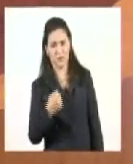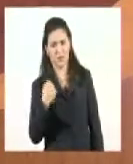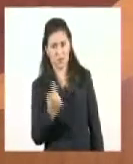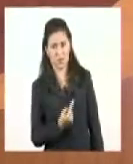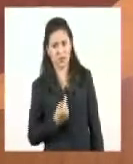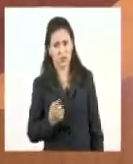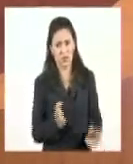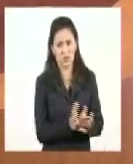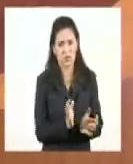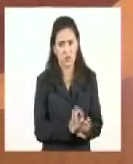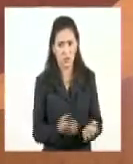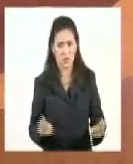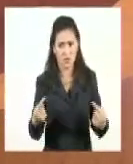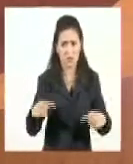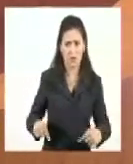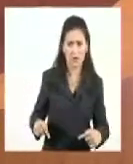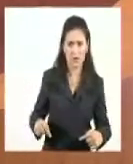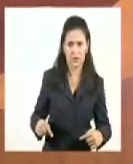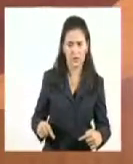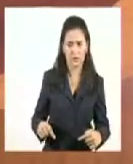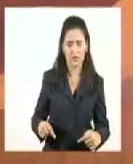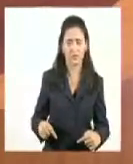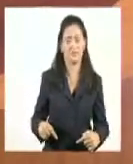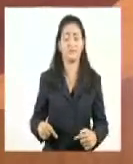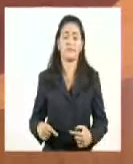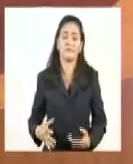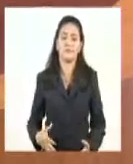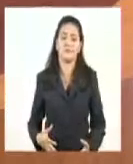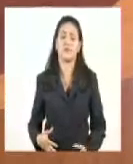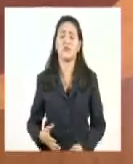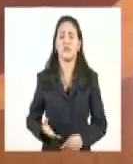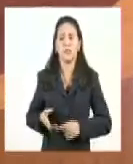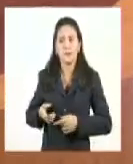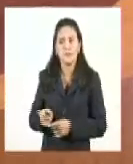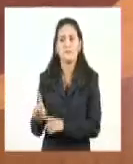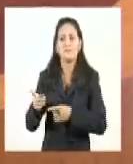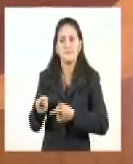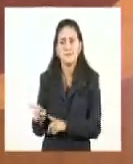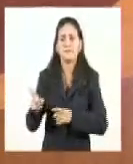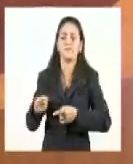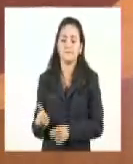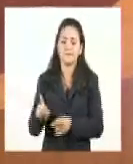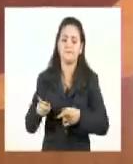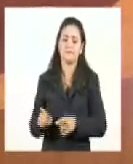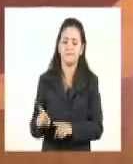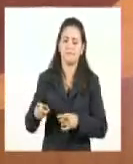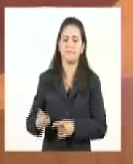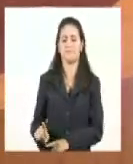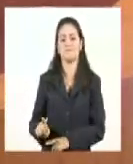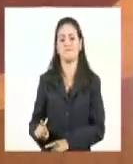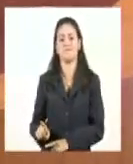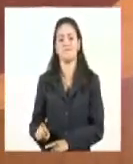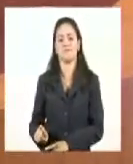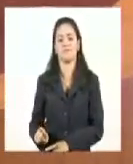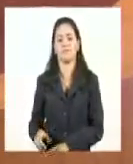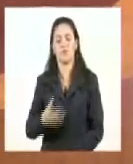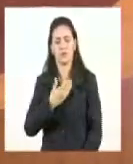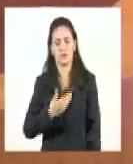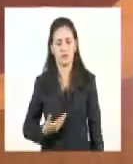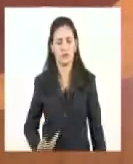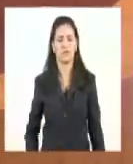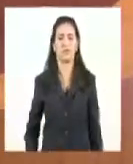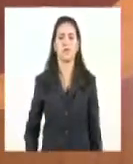que tanto subestimaram, elas estão dando um trabalho para o governo, que eles